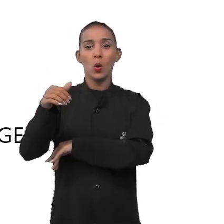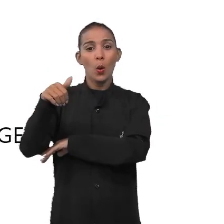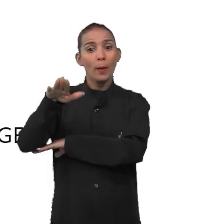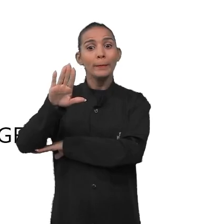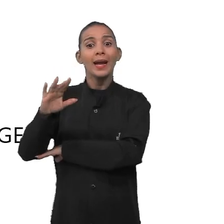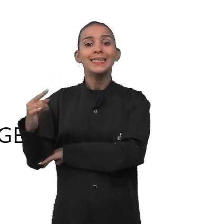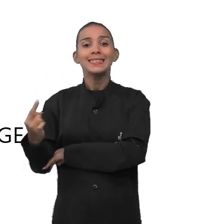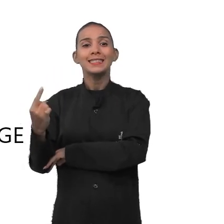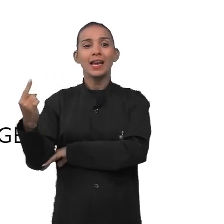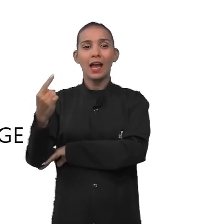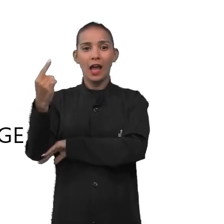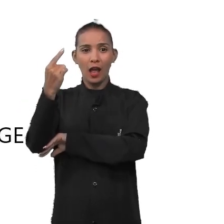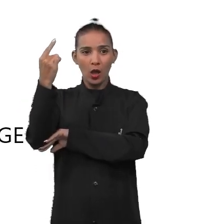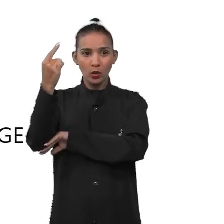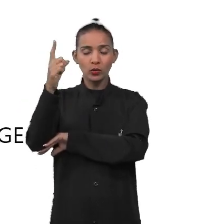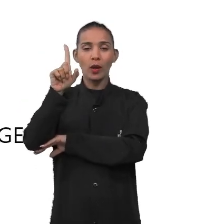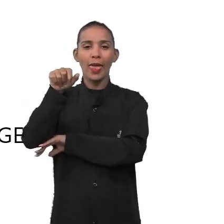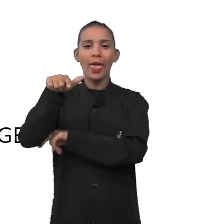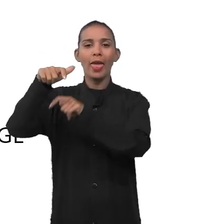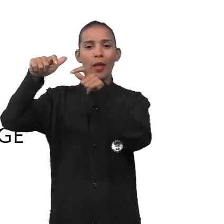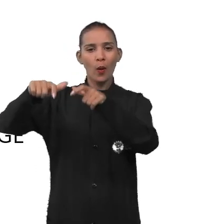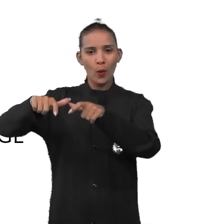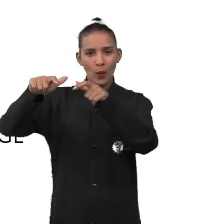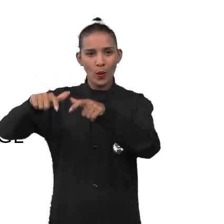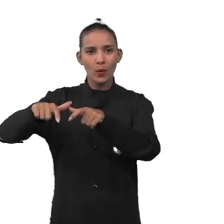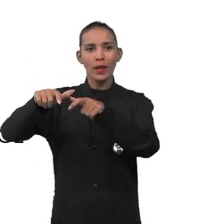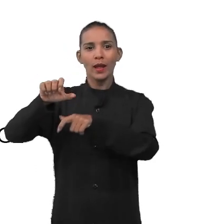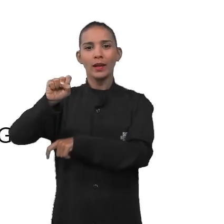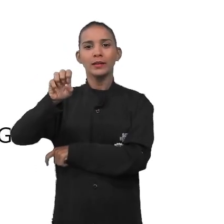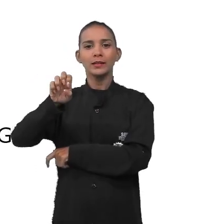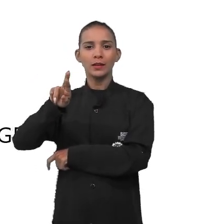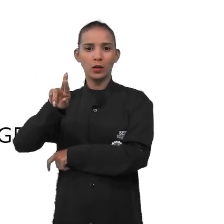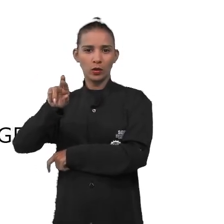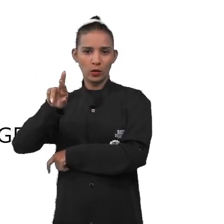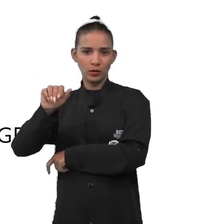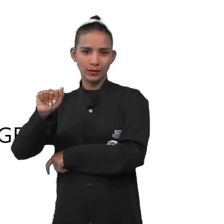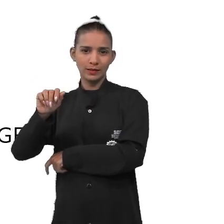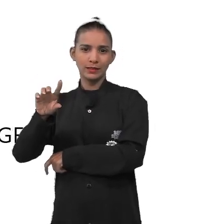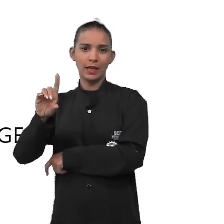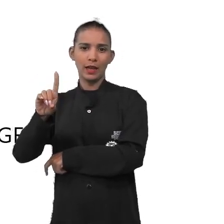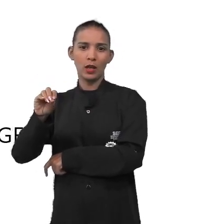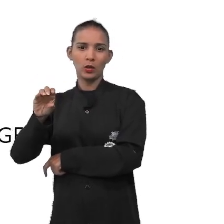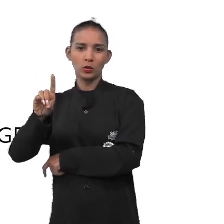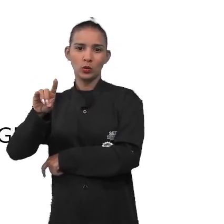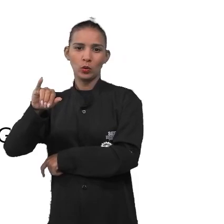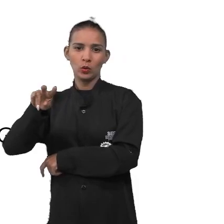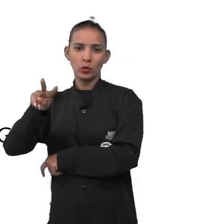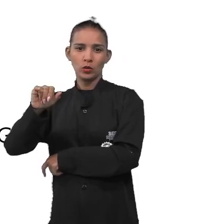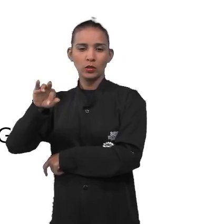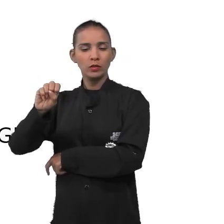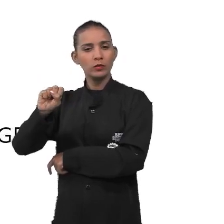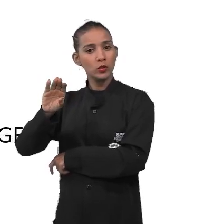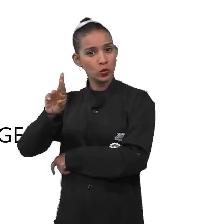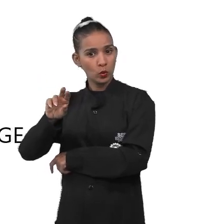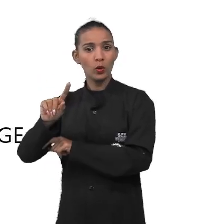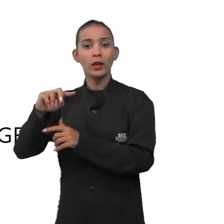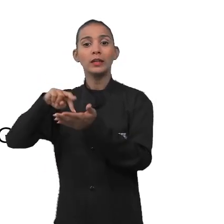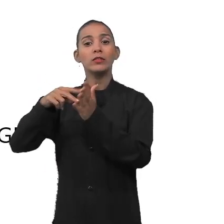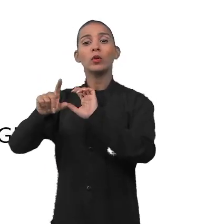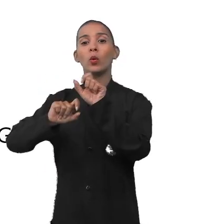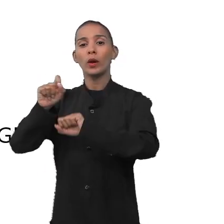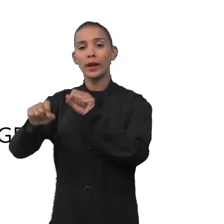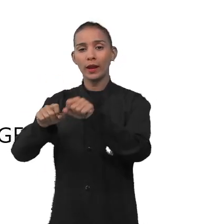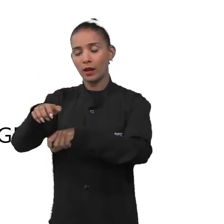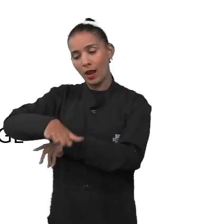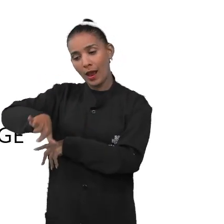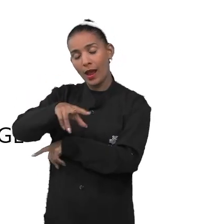Manso Lima, que é a chamada Serra do Divisor, na fronteira do Acre com o Peru. Ele também está